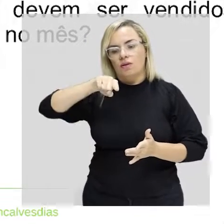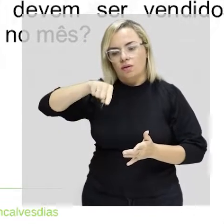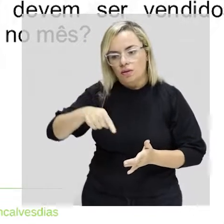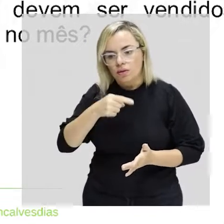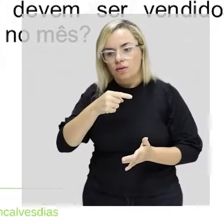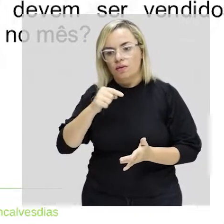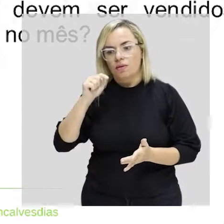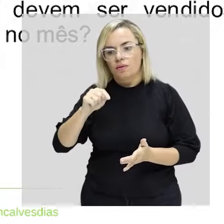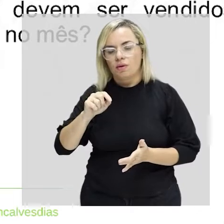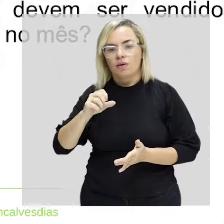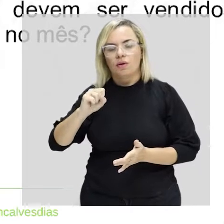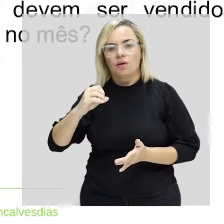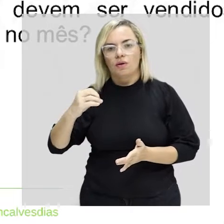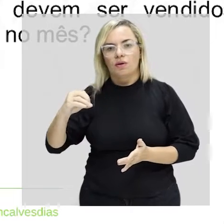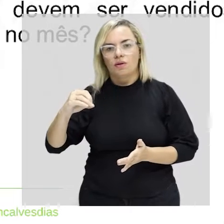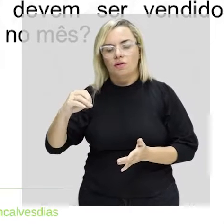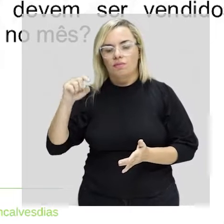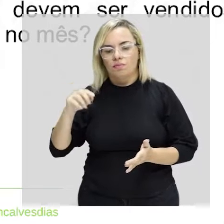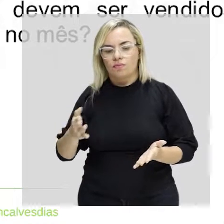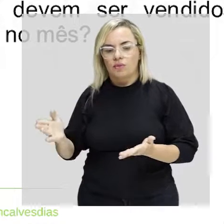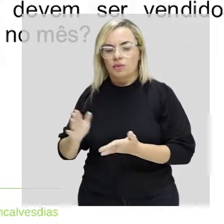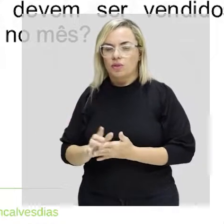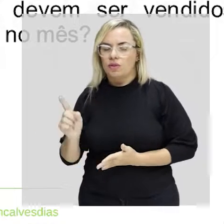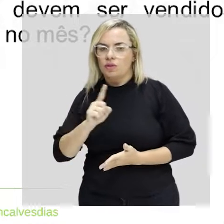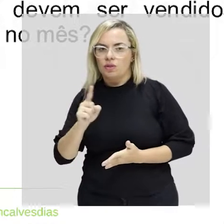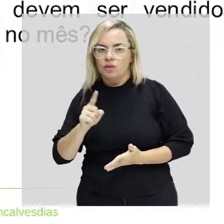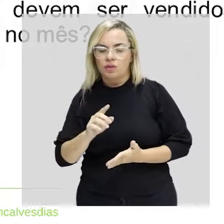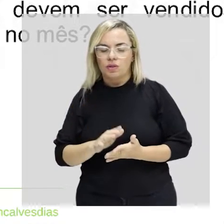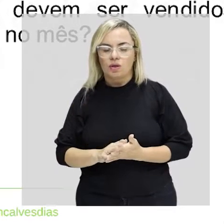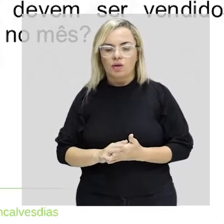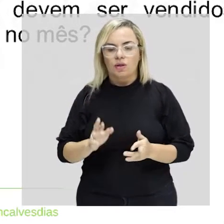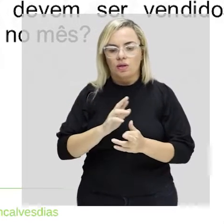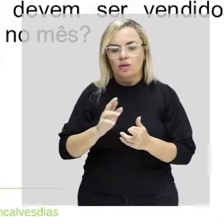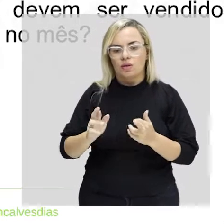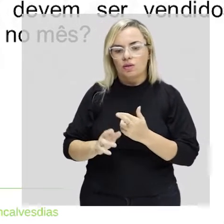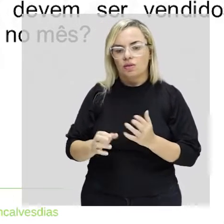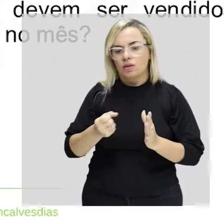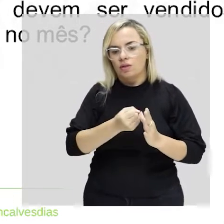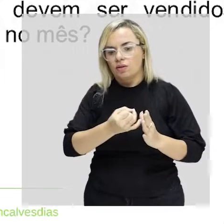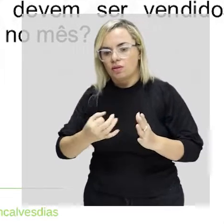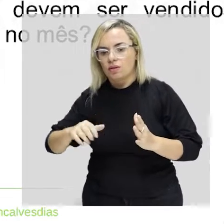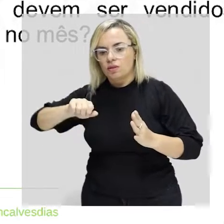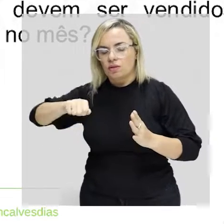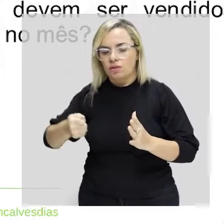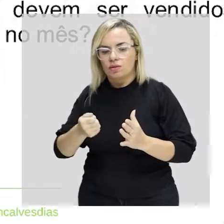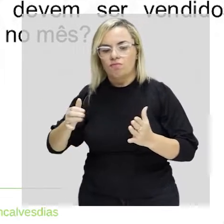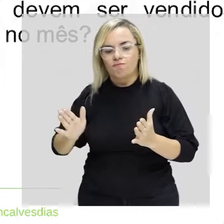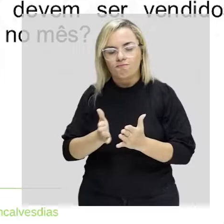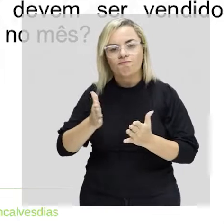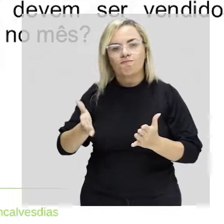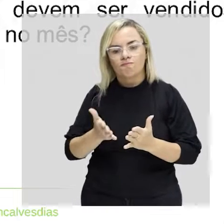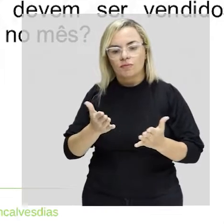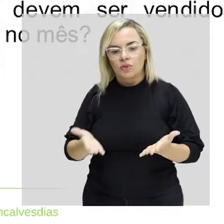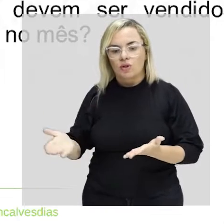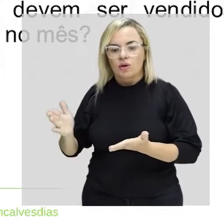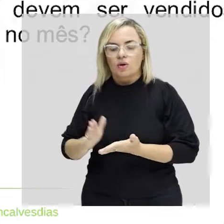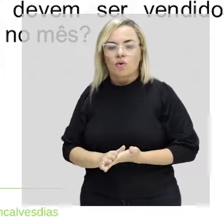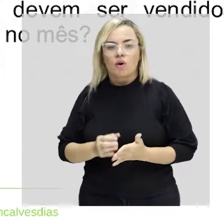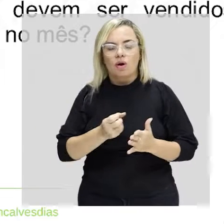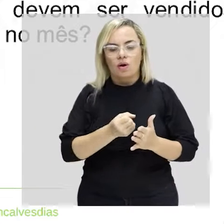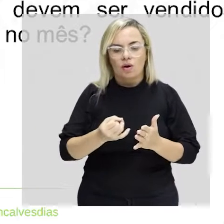12.800, que não depende do número de chaveiros produzidos. Qual é o número mínimo